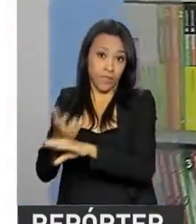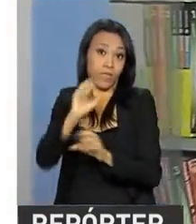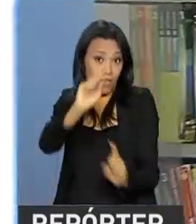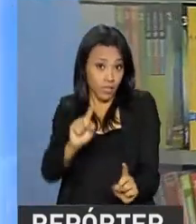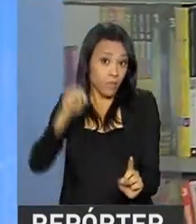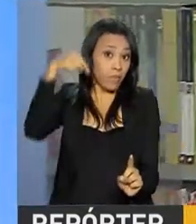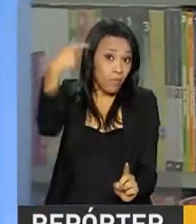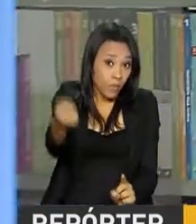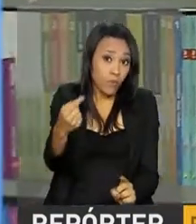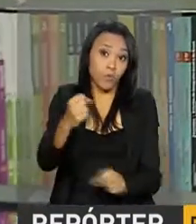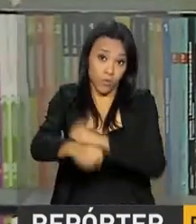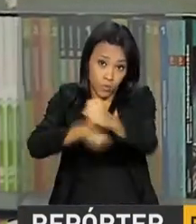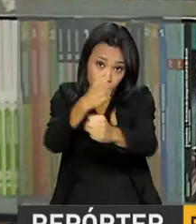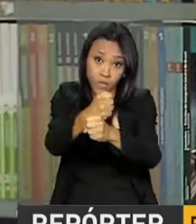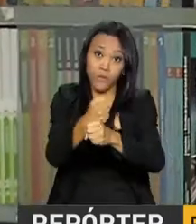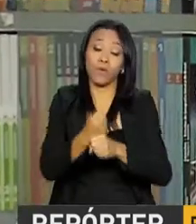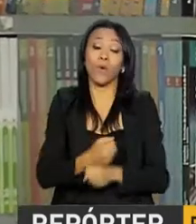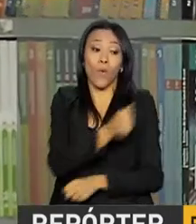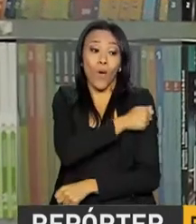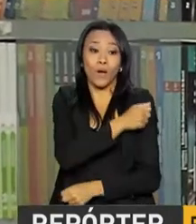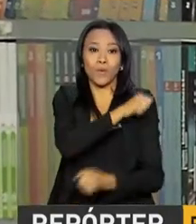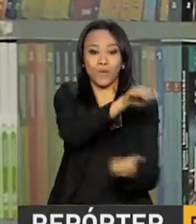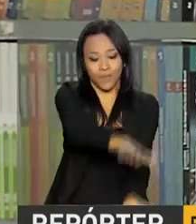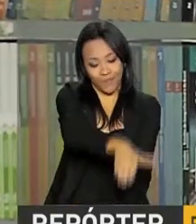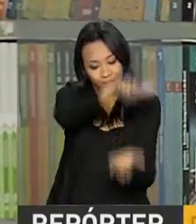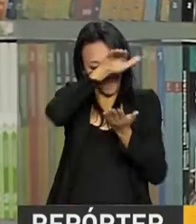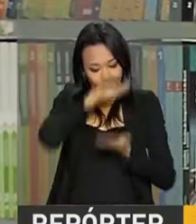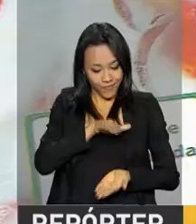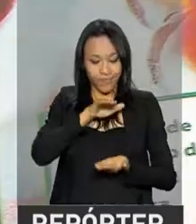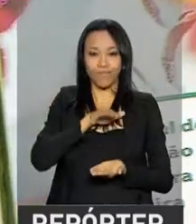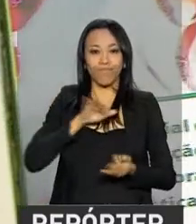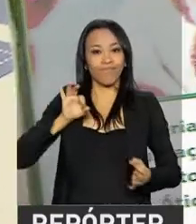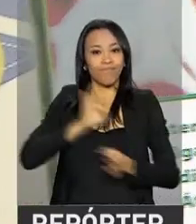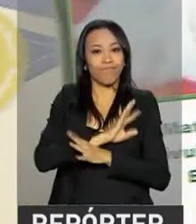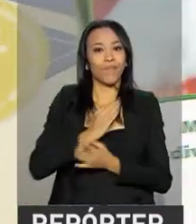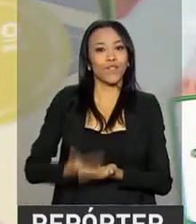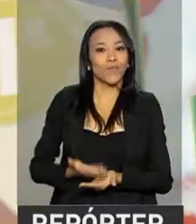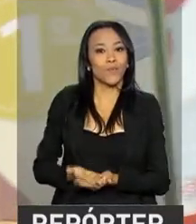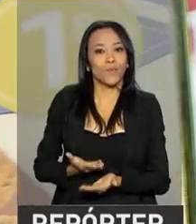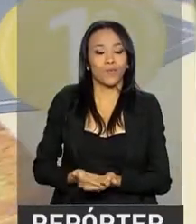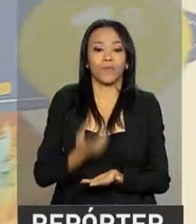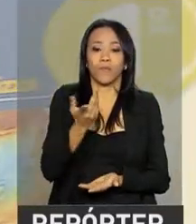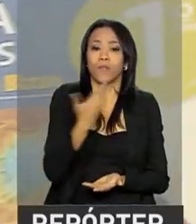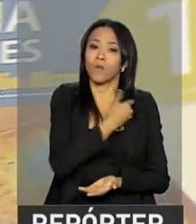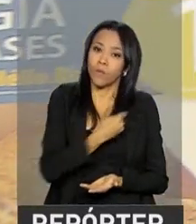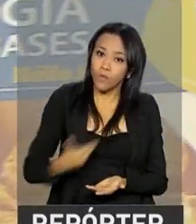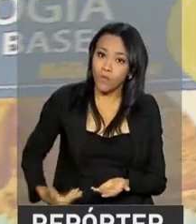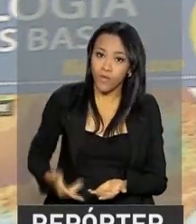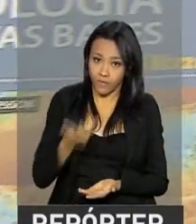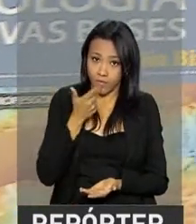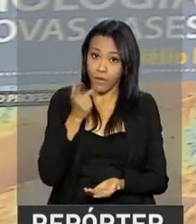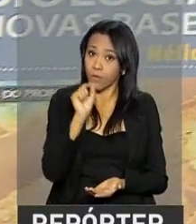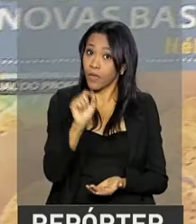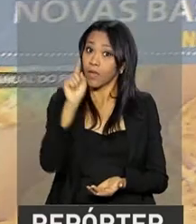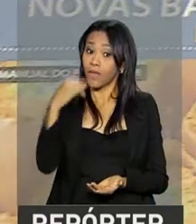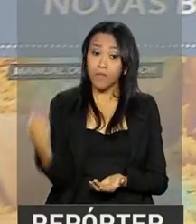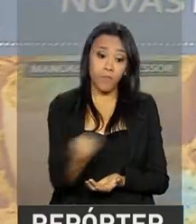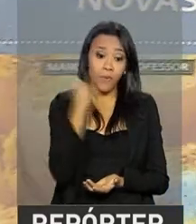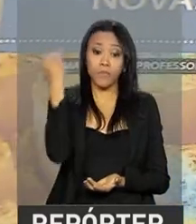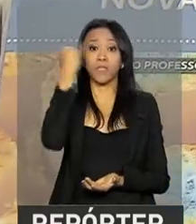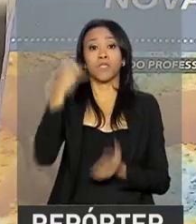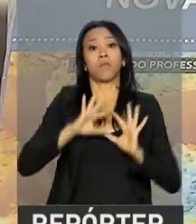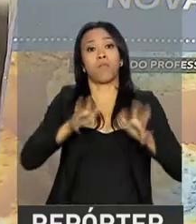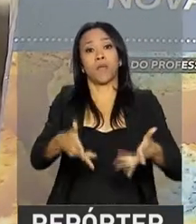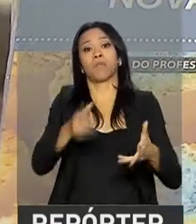ano o aluno recebe o material completo para estudo e para o governo a participação do professor é essencial na avaliação